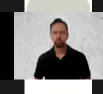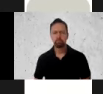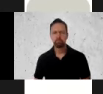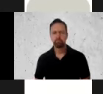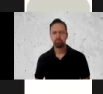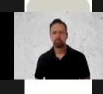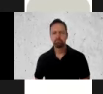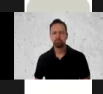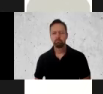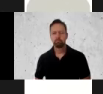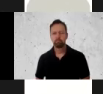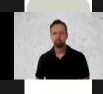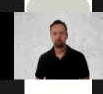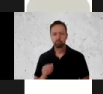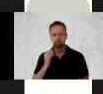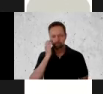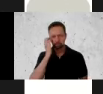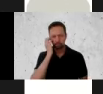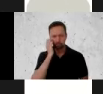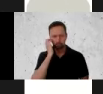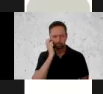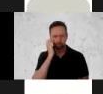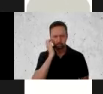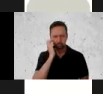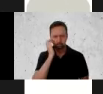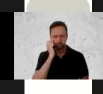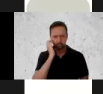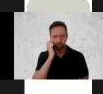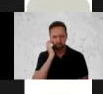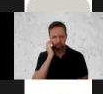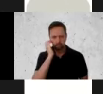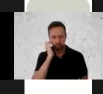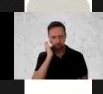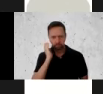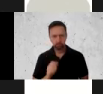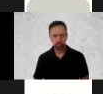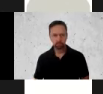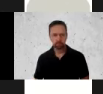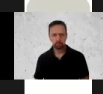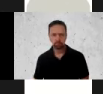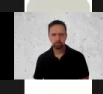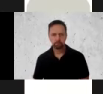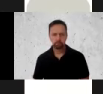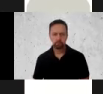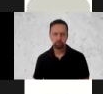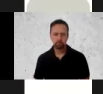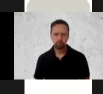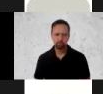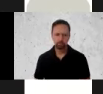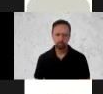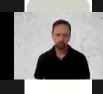e uma série de controles da característica dos municípios vizinhos. Então, um pouco a intuição a